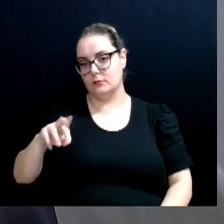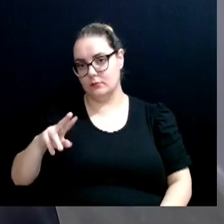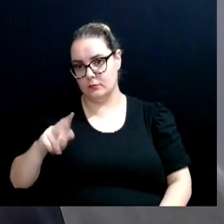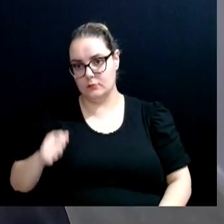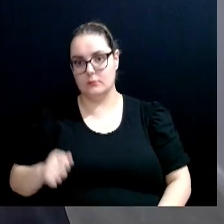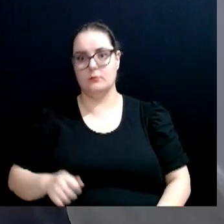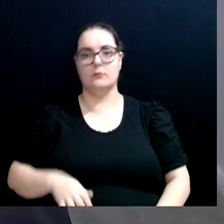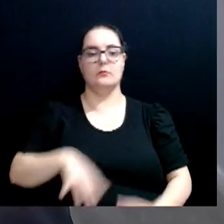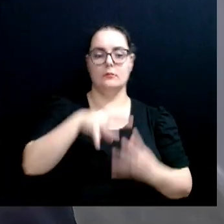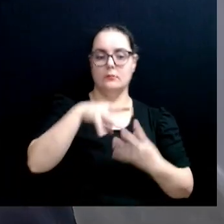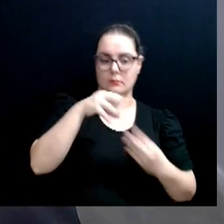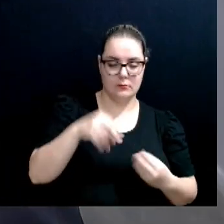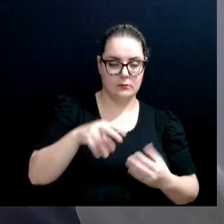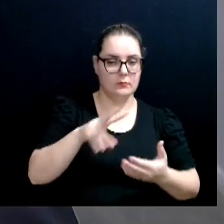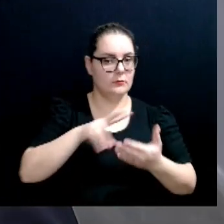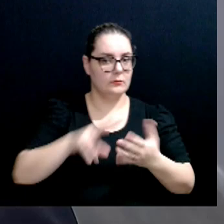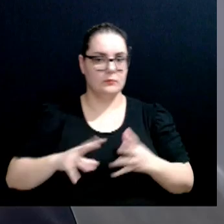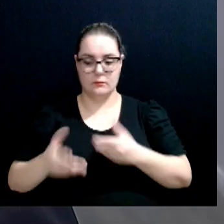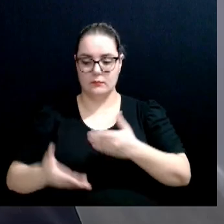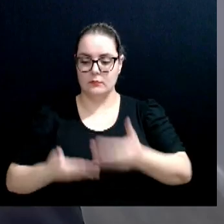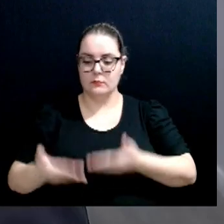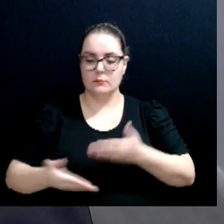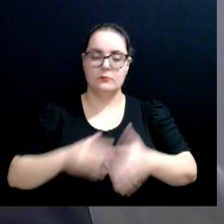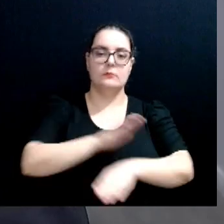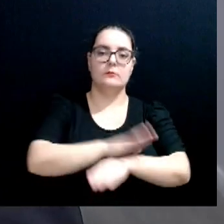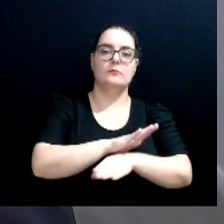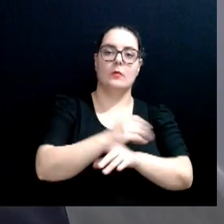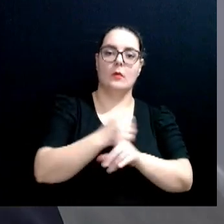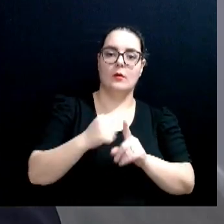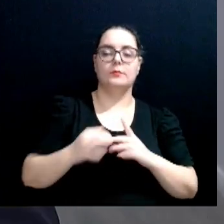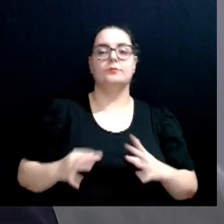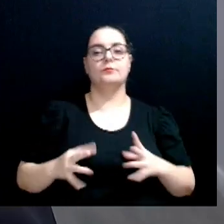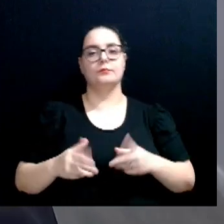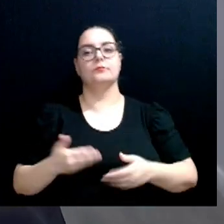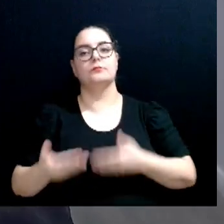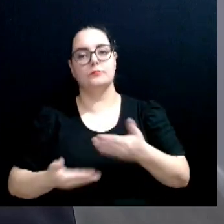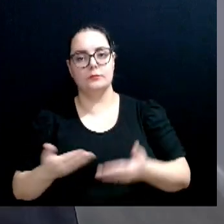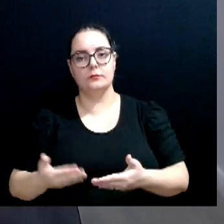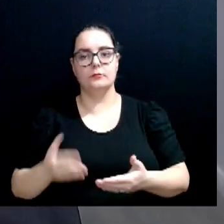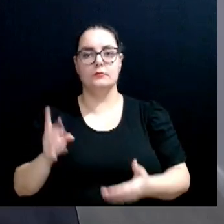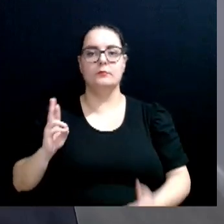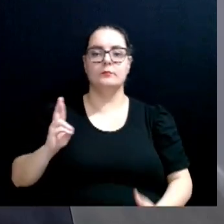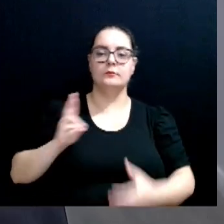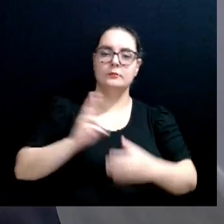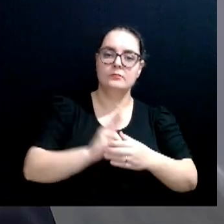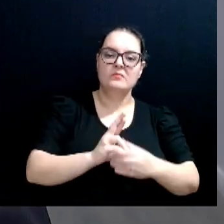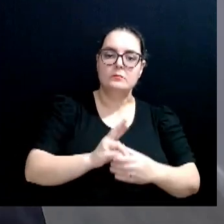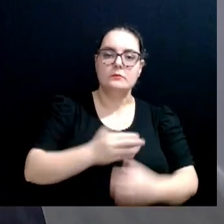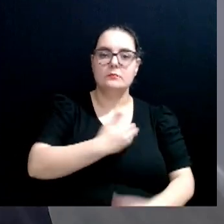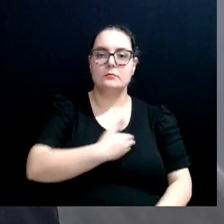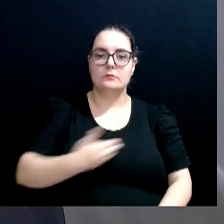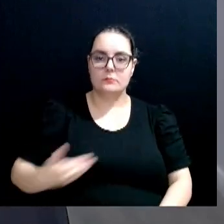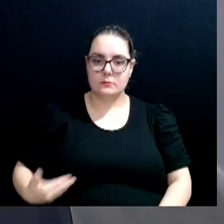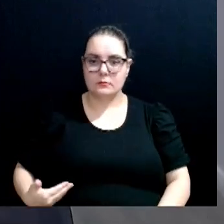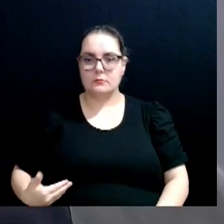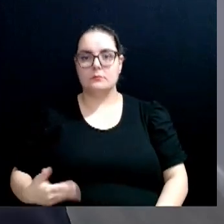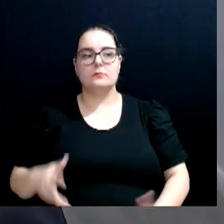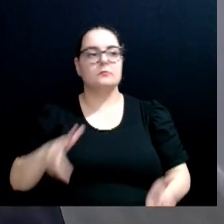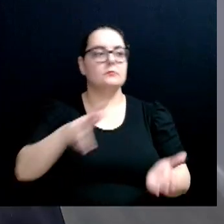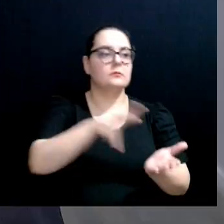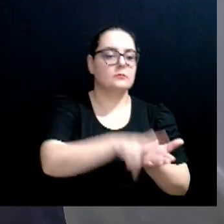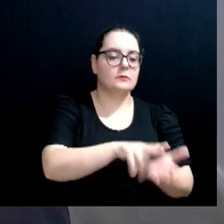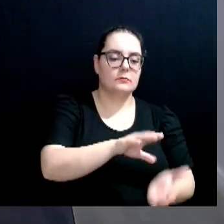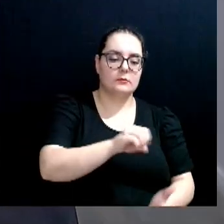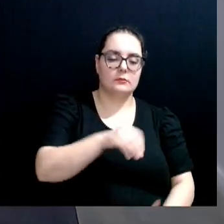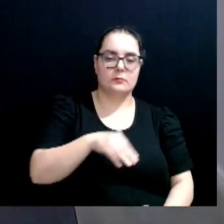todo o serviço da assistência social, todo o serviço da Defensoria Pública, para saber se é caso de internação compulsória ou não,